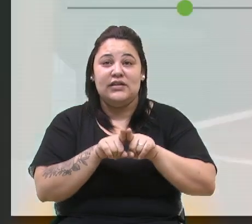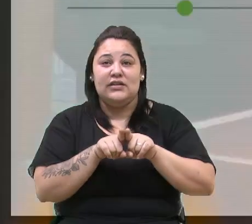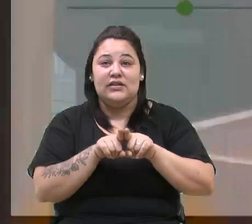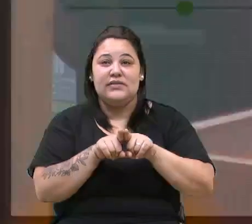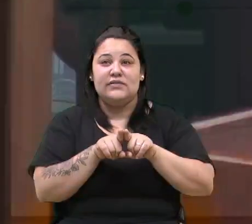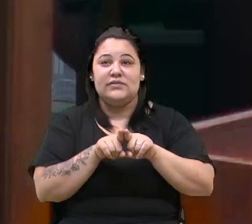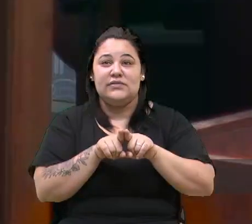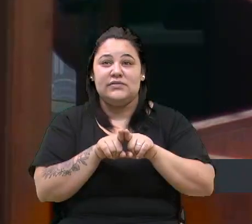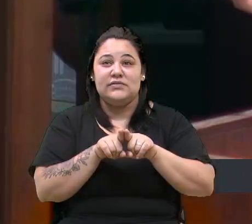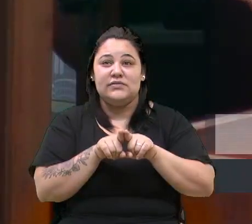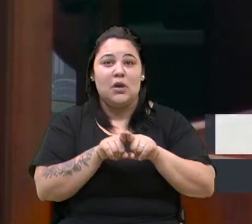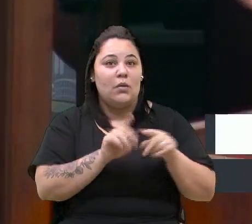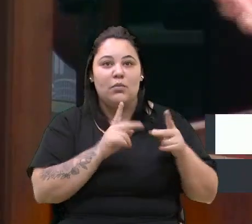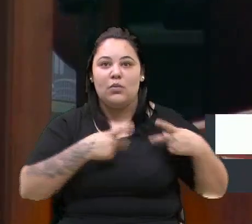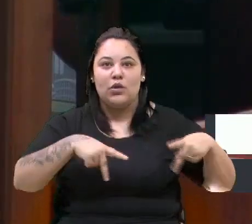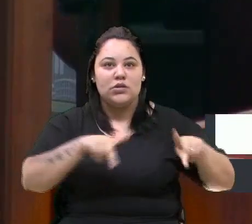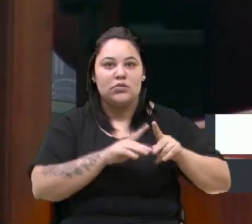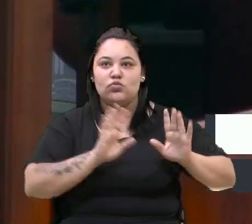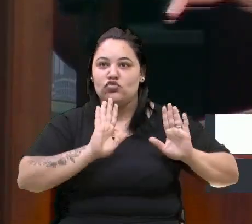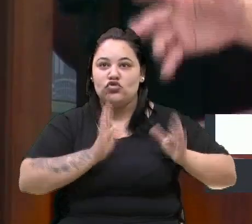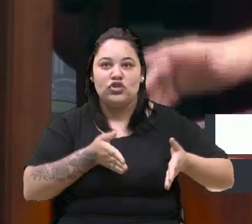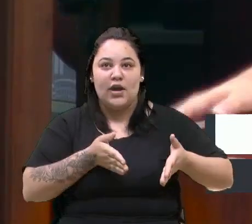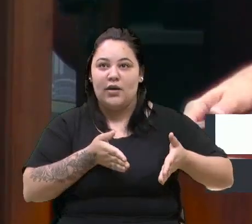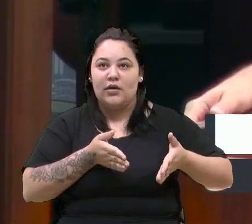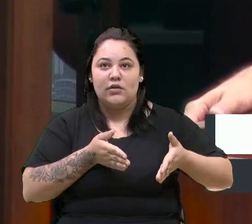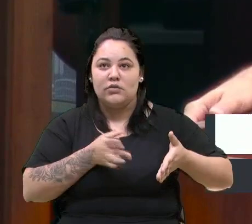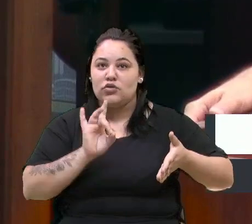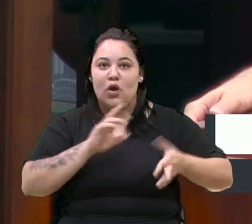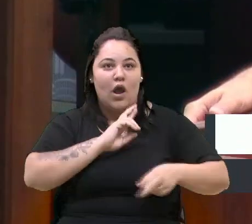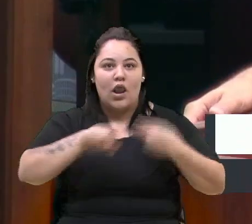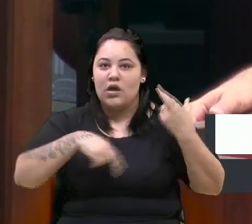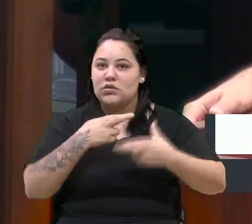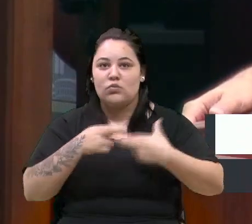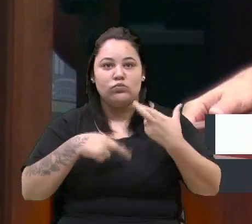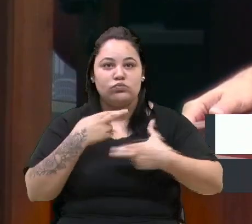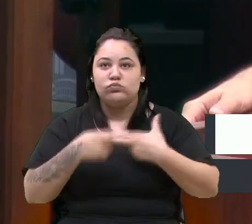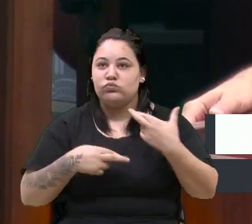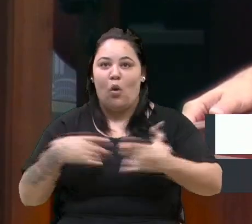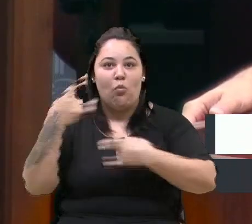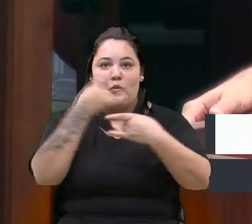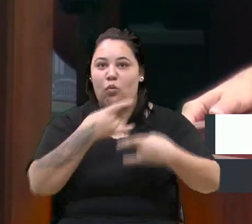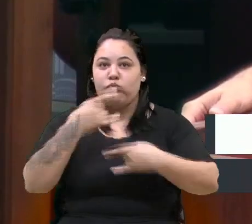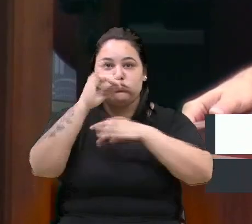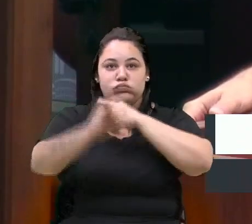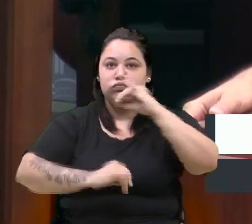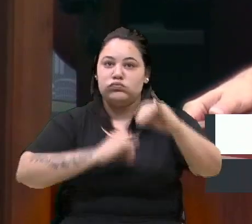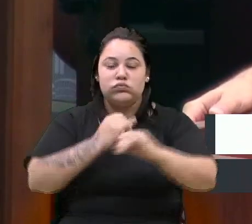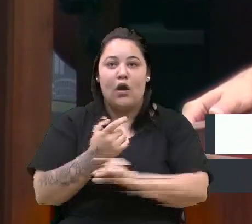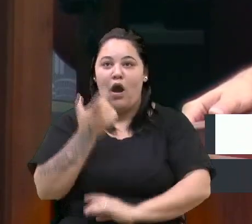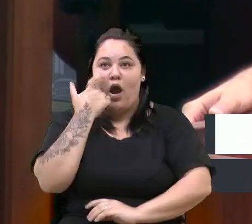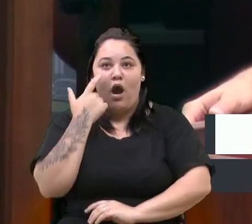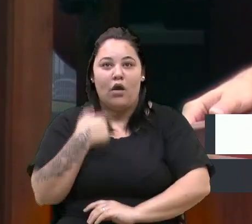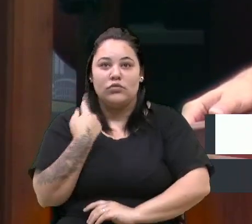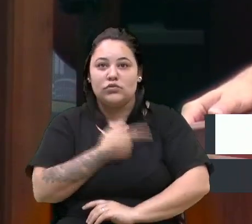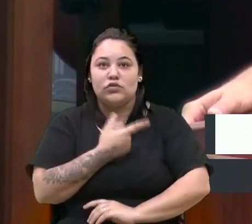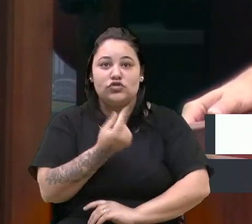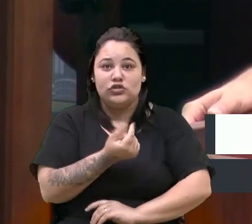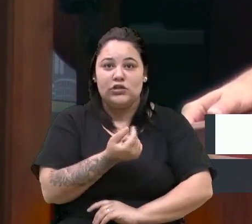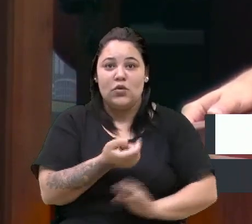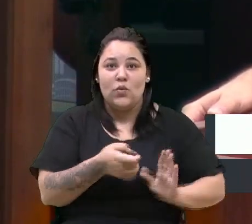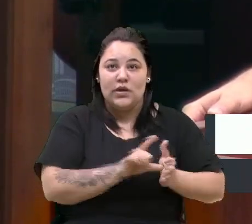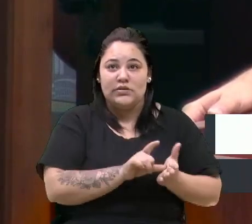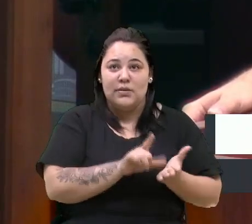uma geração aí que é liderada pelas relações online. Vejam, o nosso dinheiro, primeiro era de